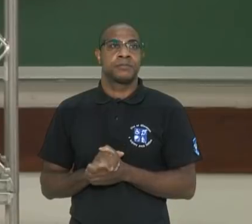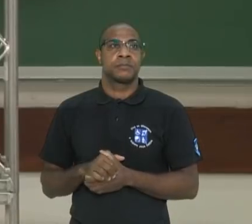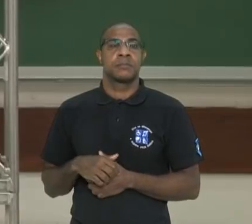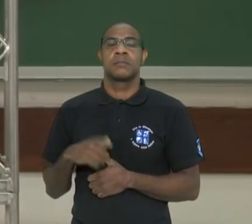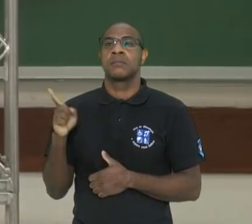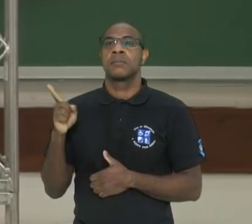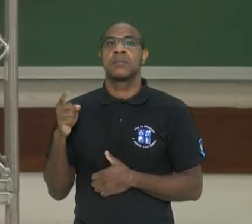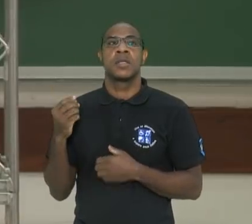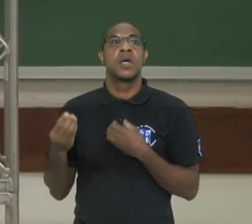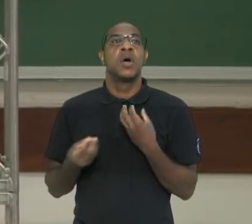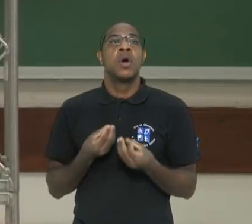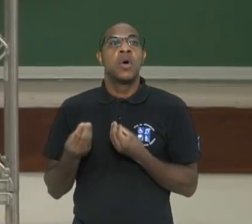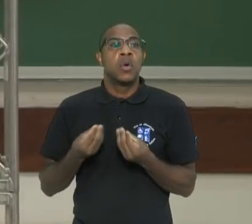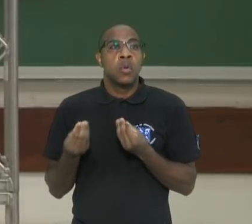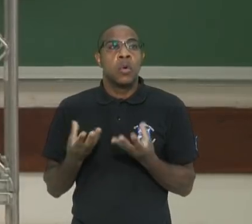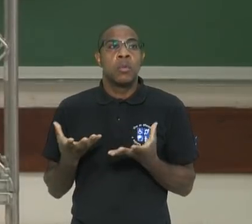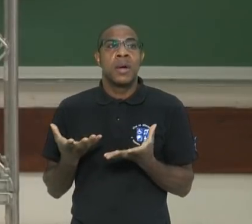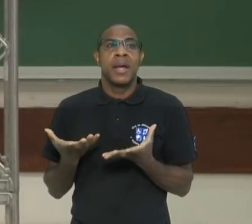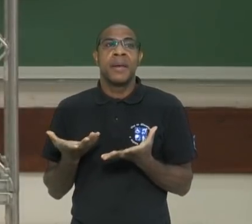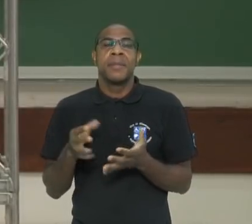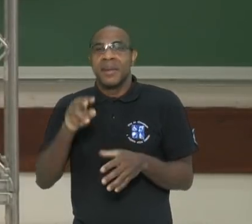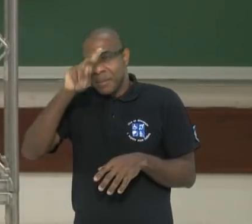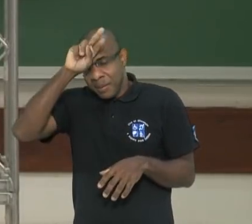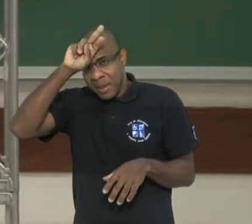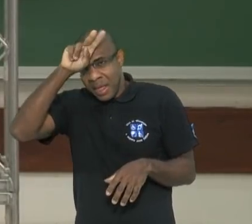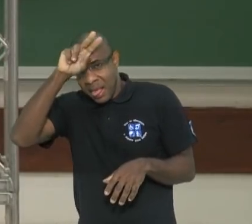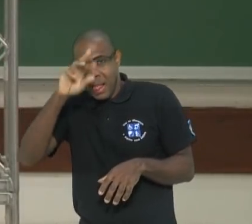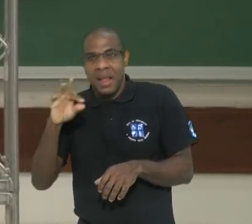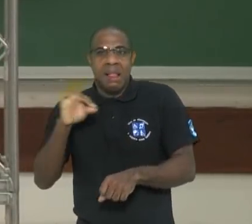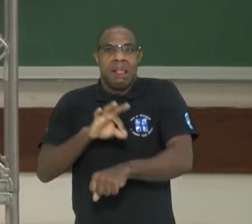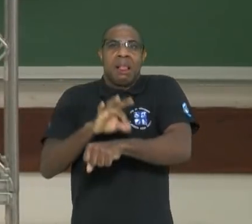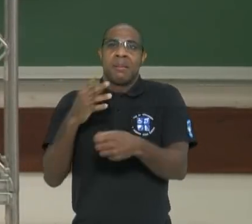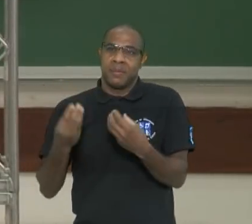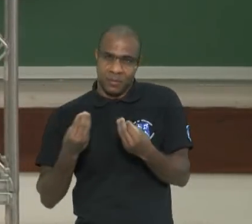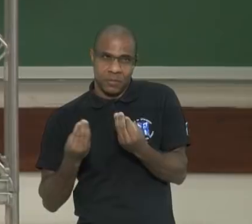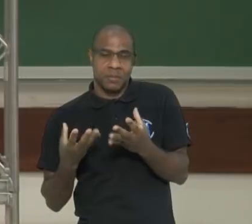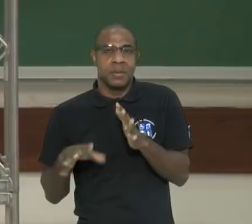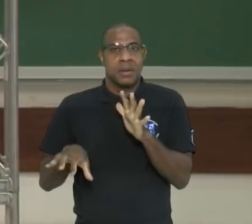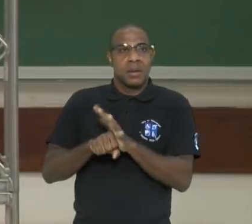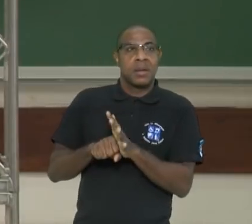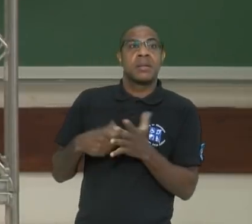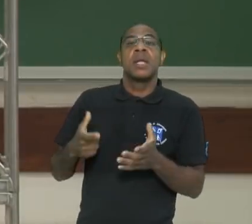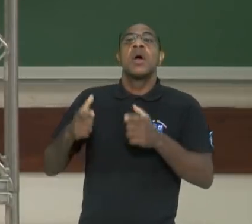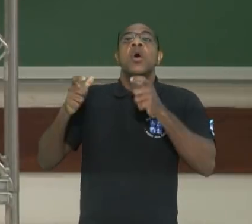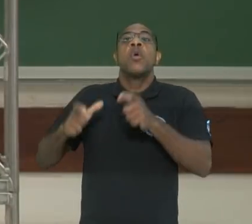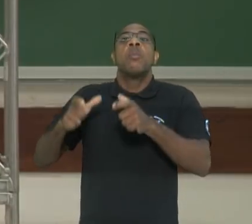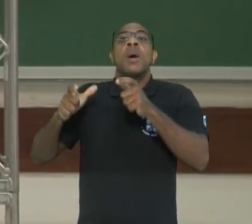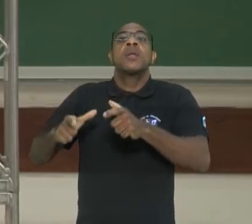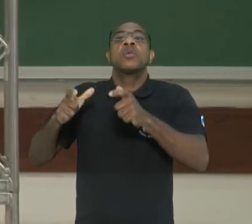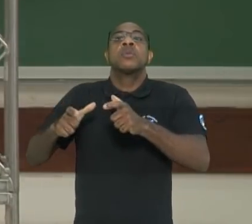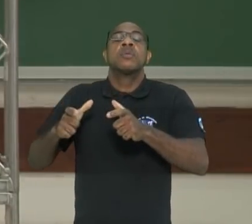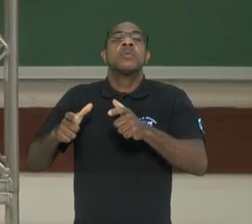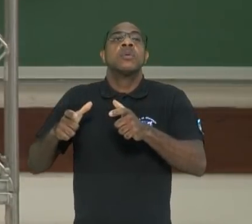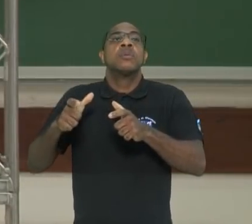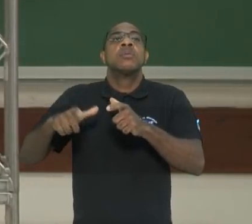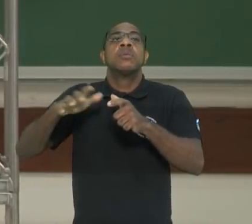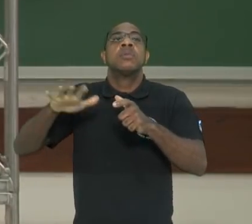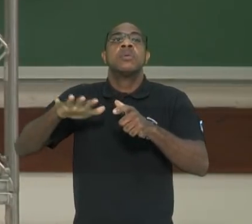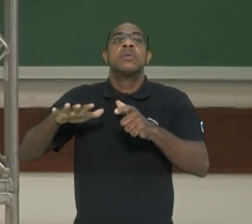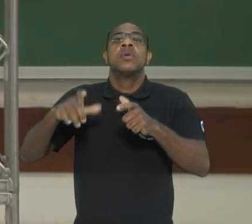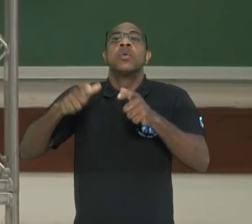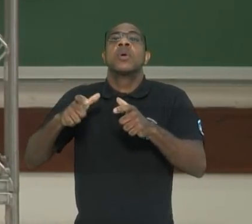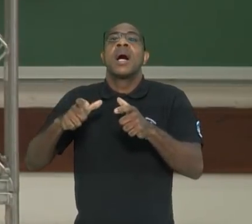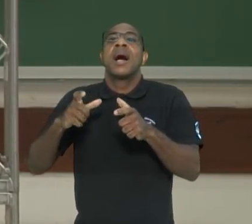Como é uma doença causada por inseto, eles se desenvolvem principalmente nas regiões tropicais do planeta, que são as regiões